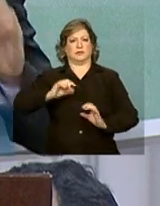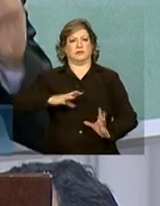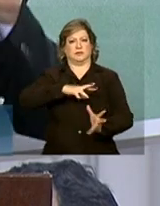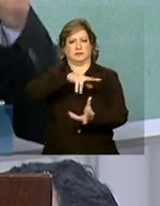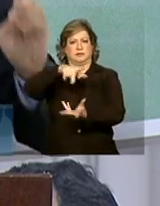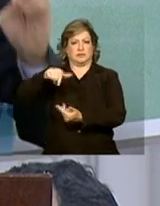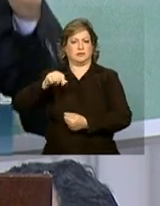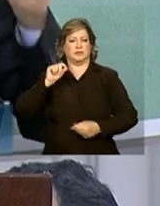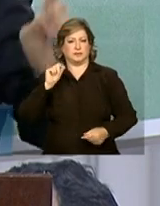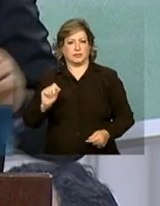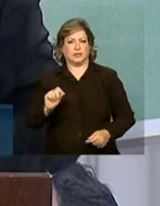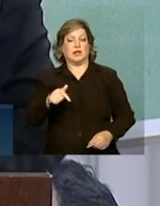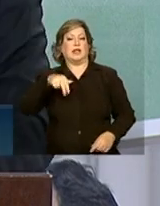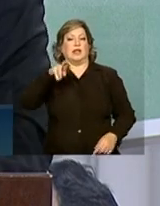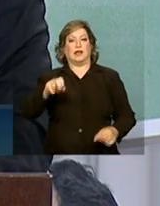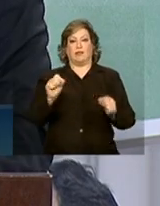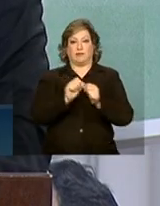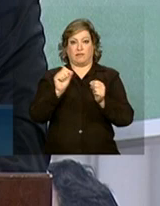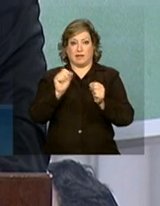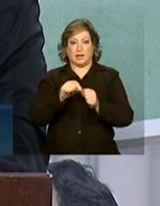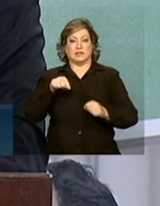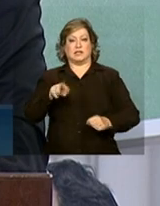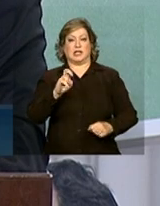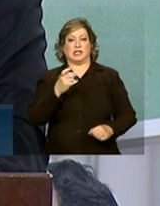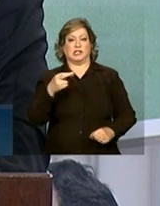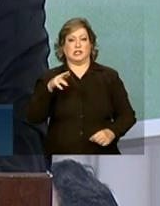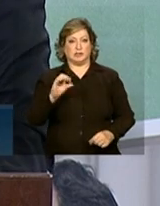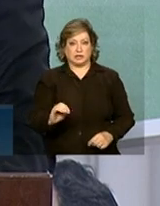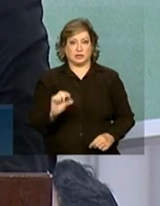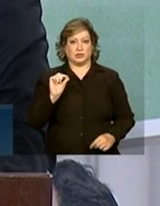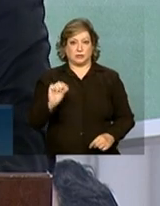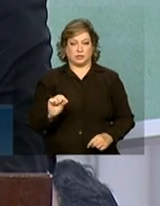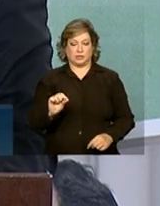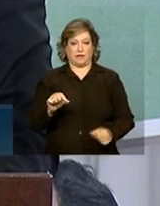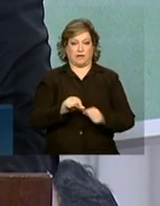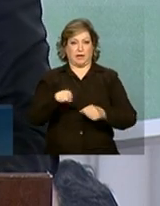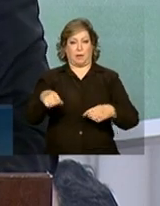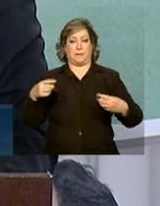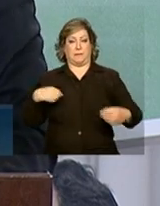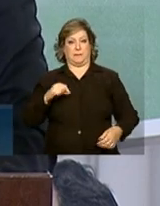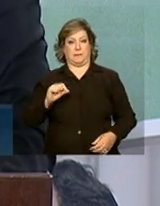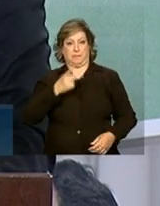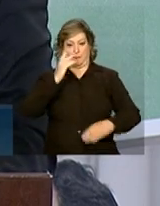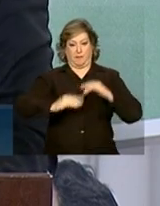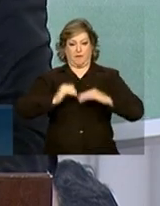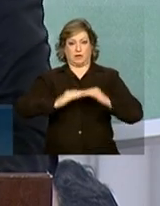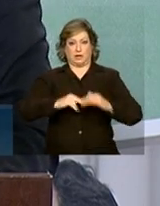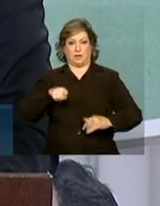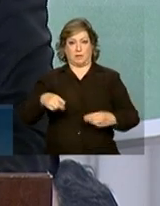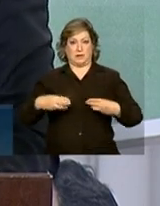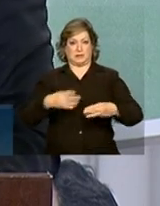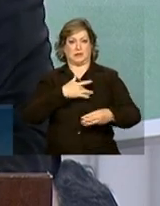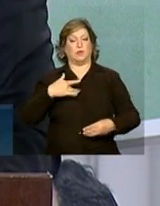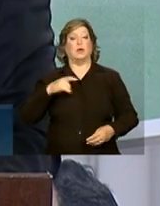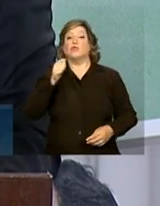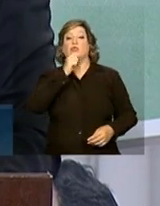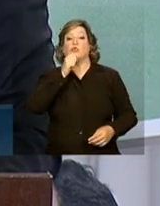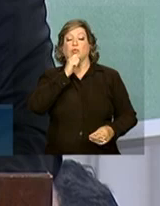quem faz o registro do profissional para o Ministério da Saúde não retira nenhuma competência nem poder